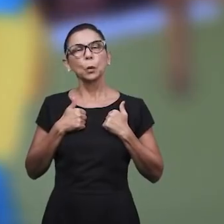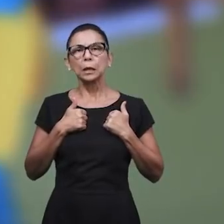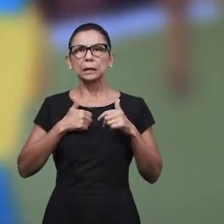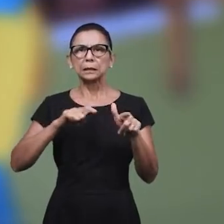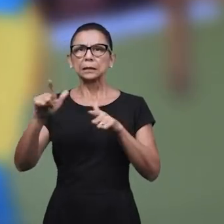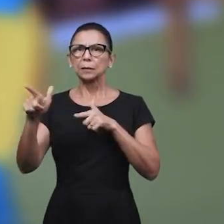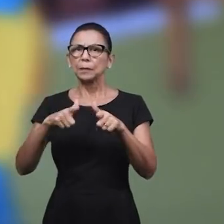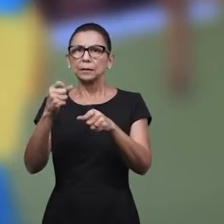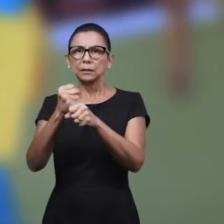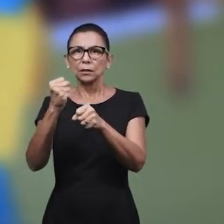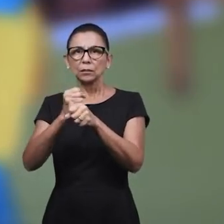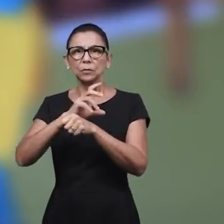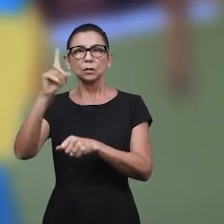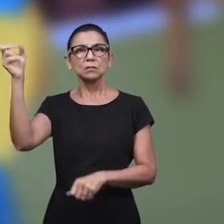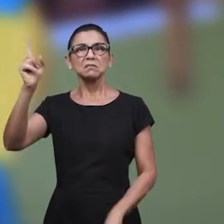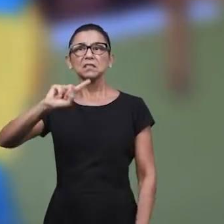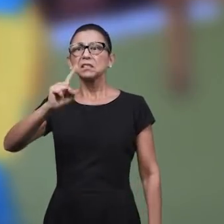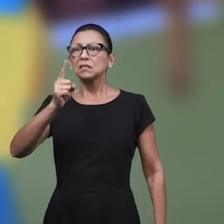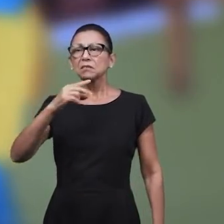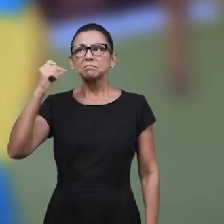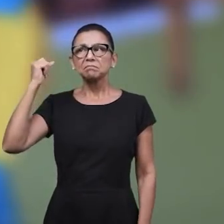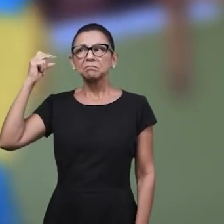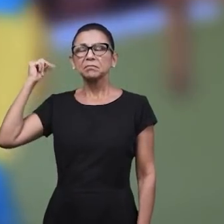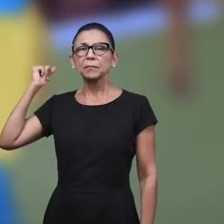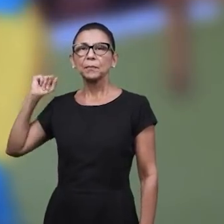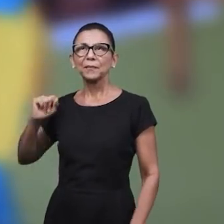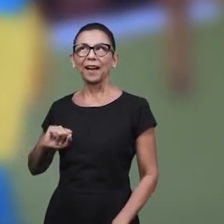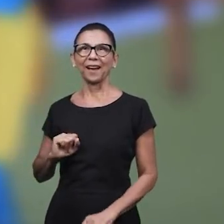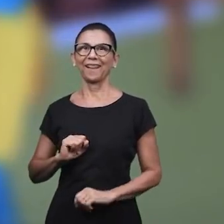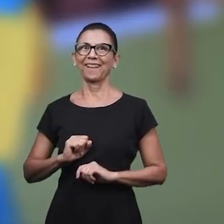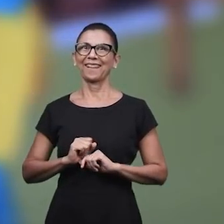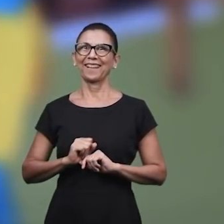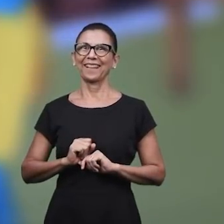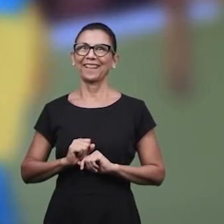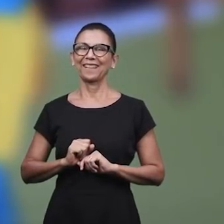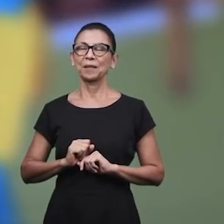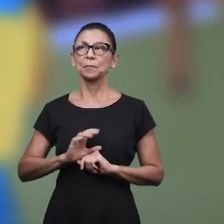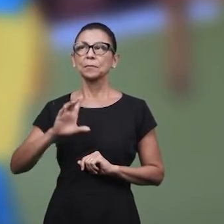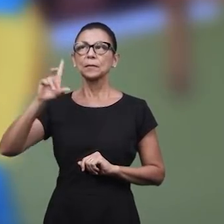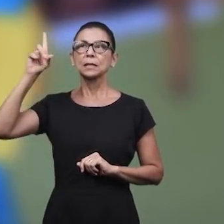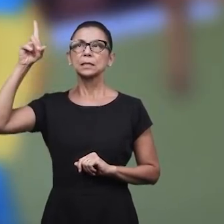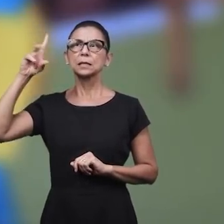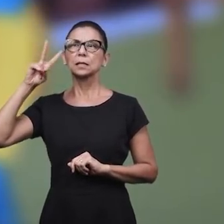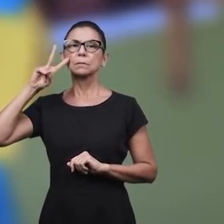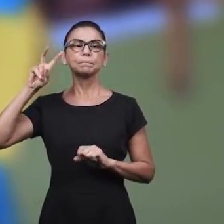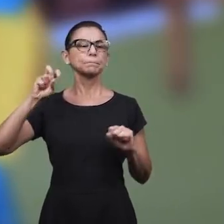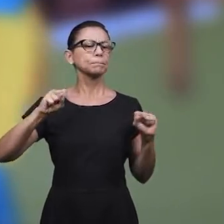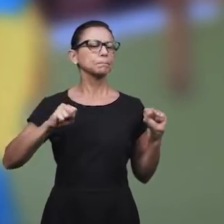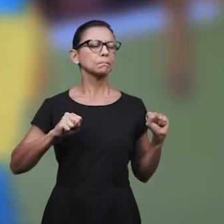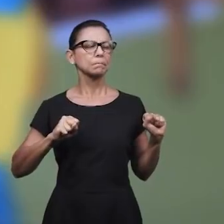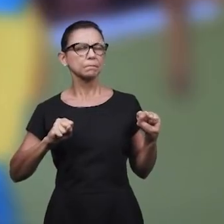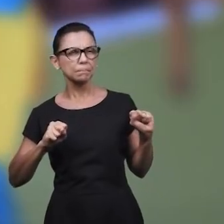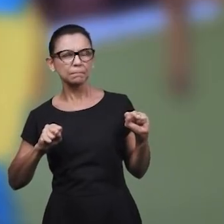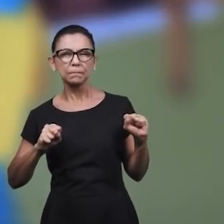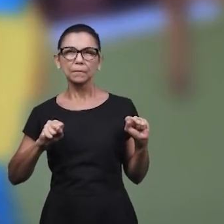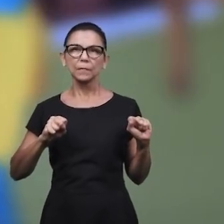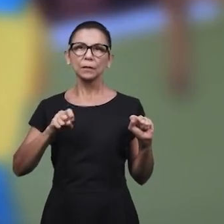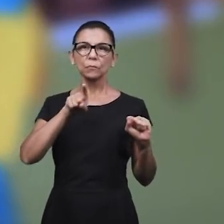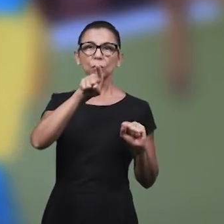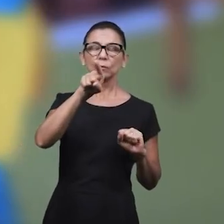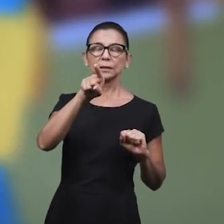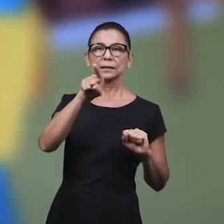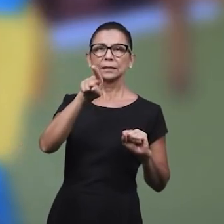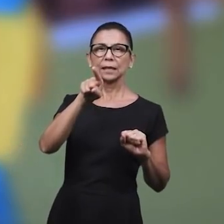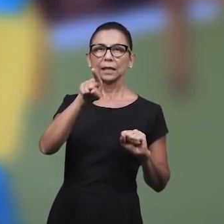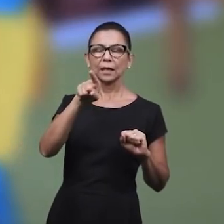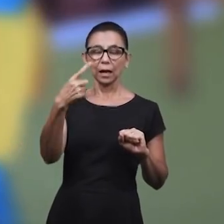Deus veio ao nosso encontro e nos chamou para trabalharmos na vinha. Que coisa gloriosa!